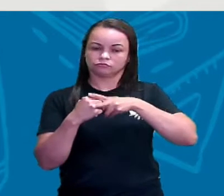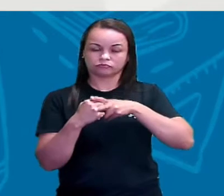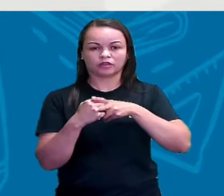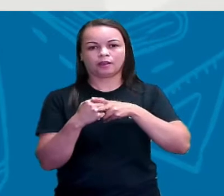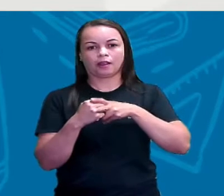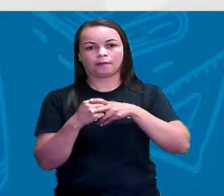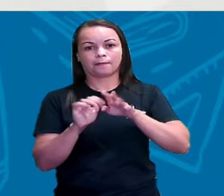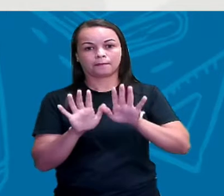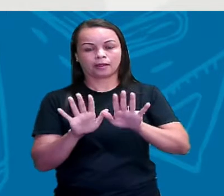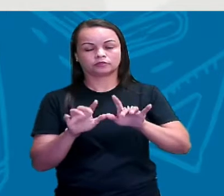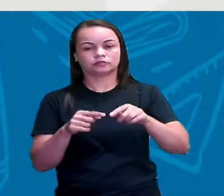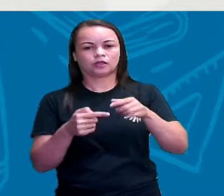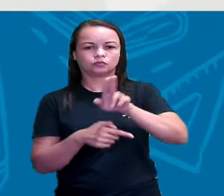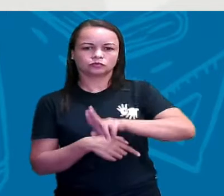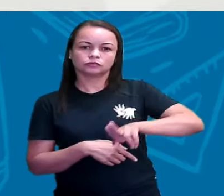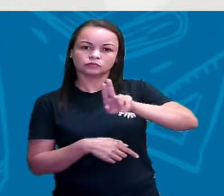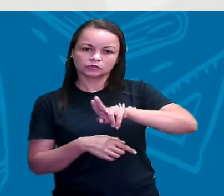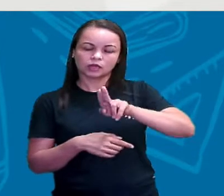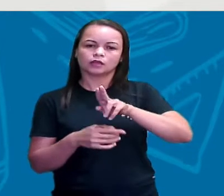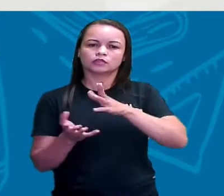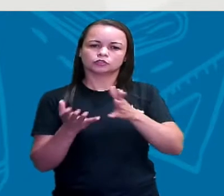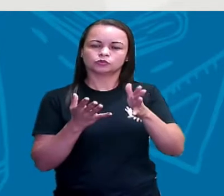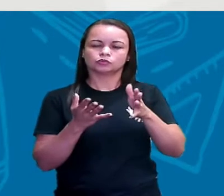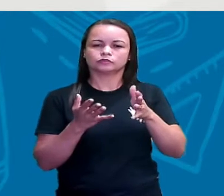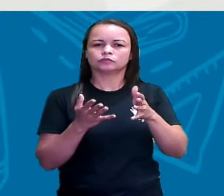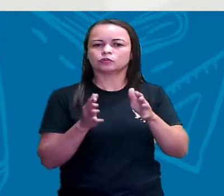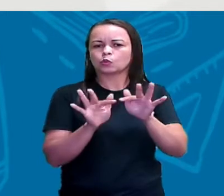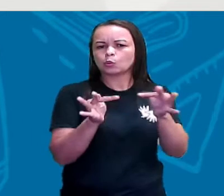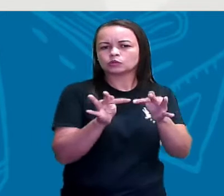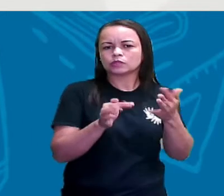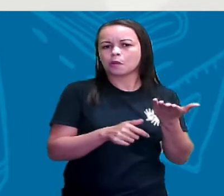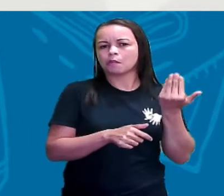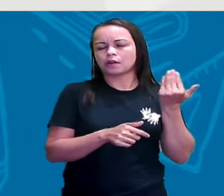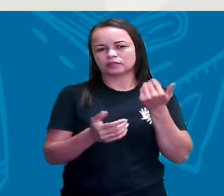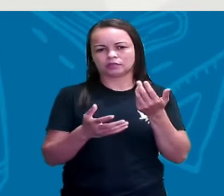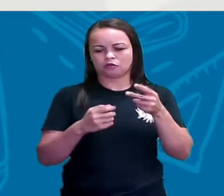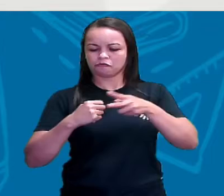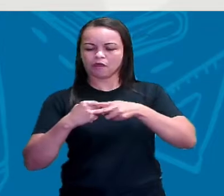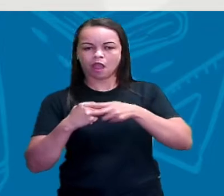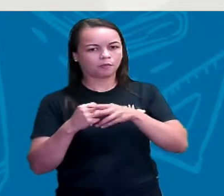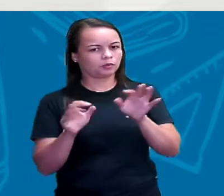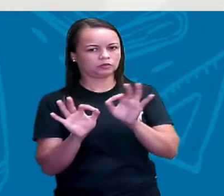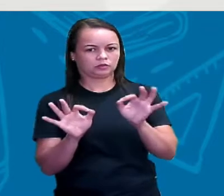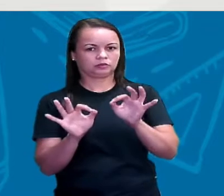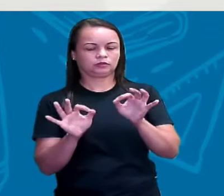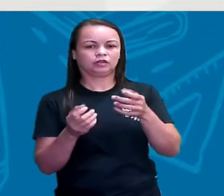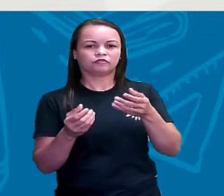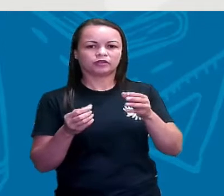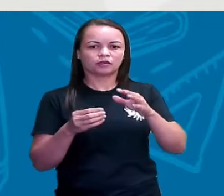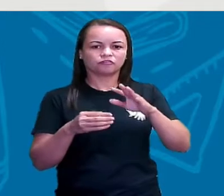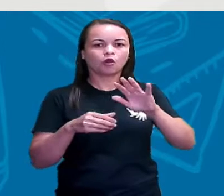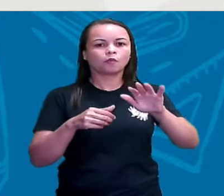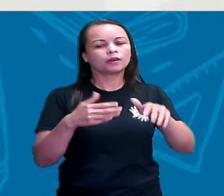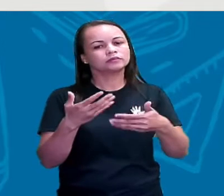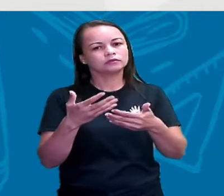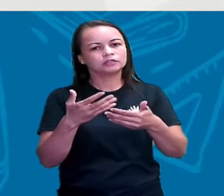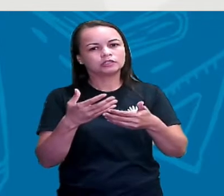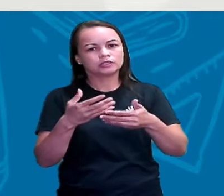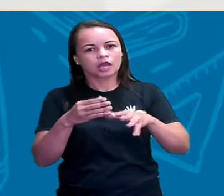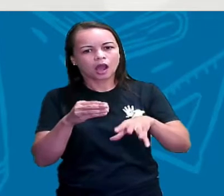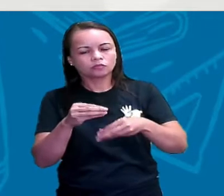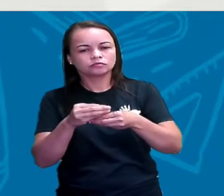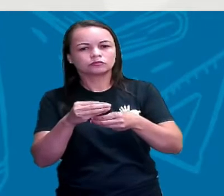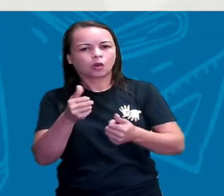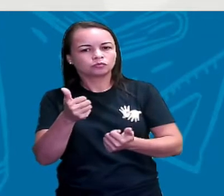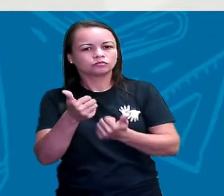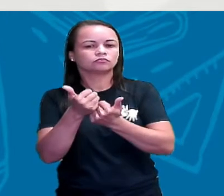está utilizando o did do Simple Past, ele não tem forma de verbo, ele sim fica com forma de auxiliar. Então, fica a